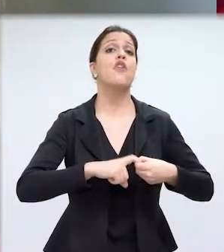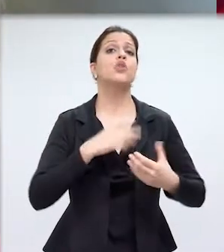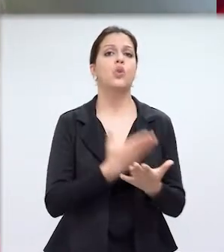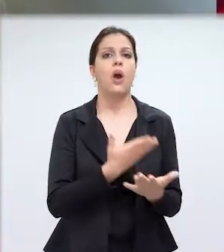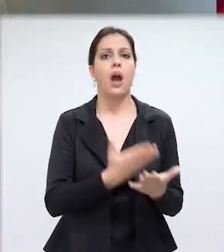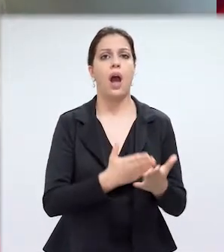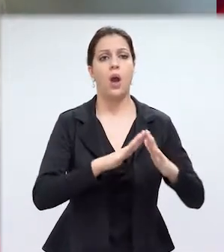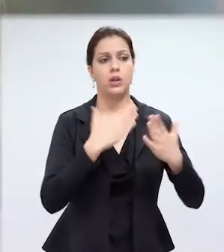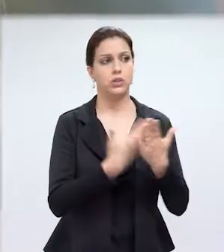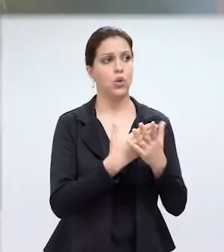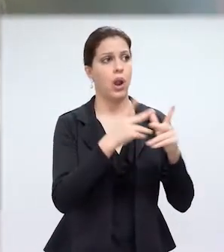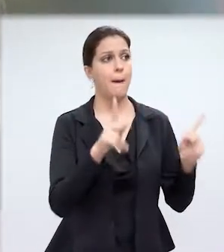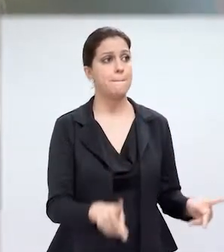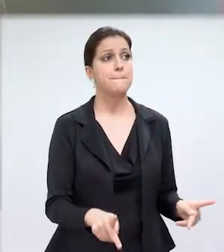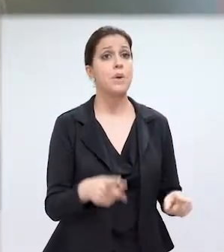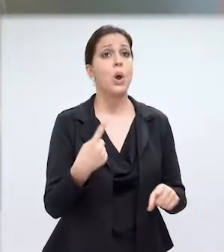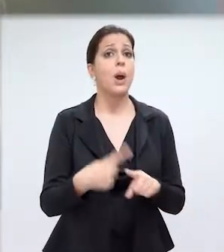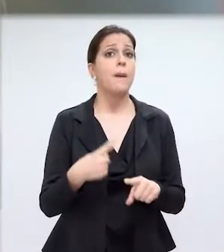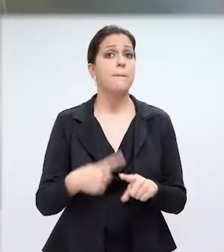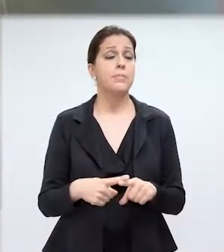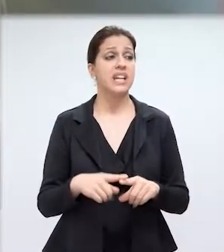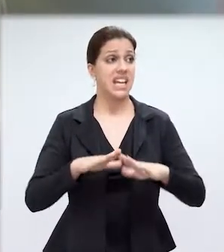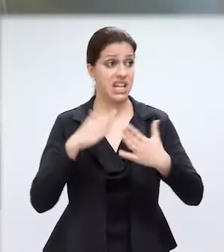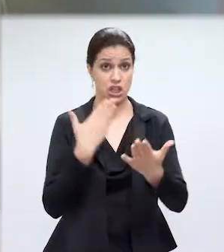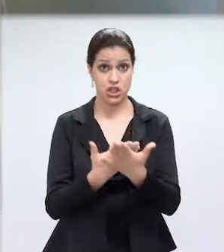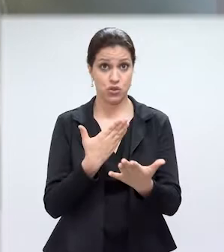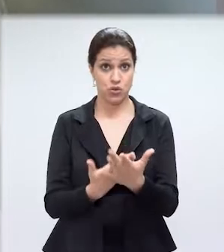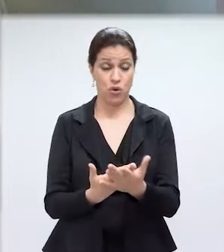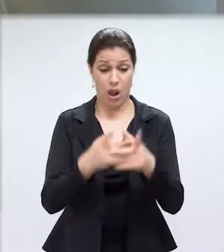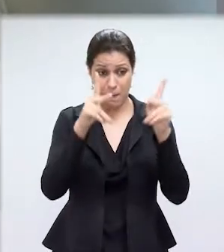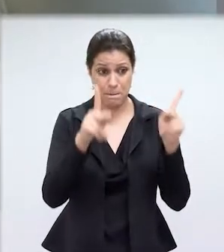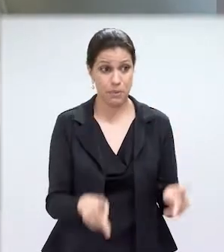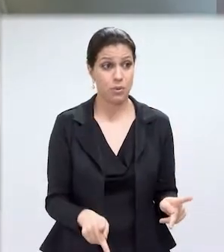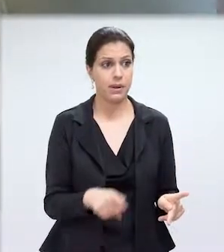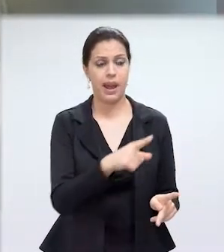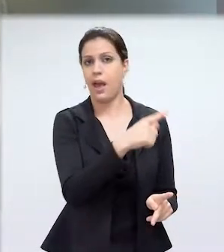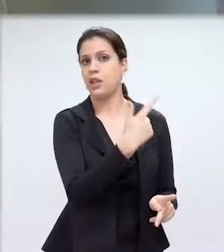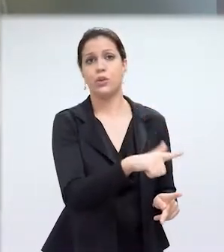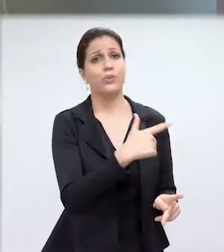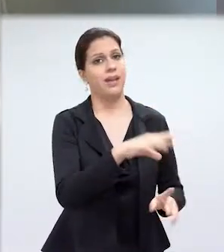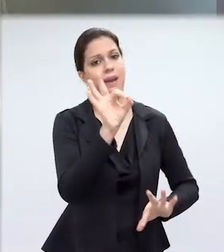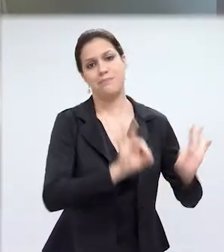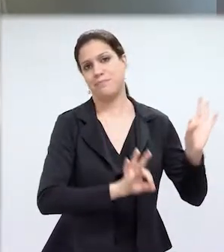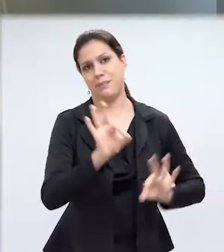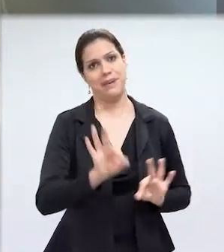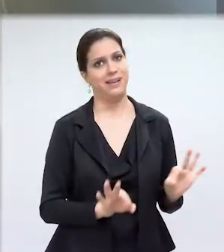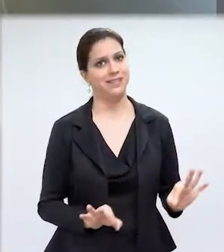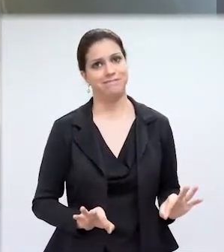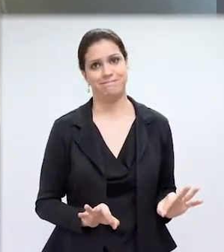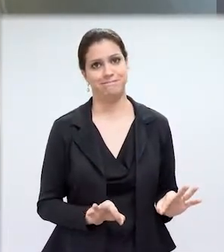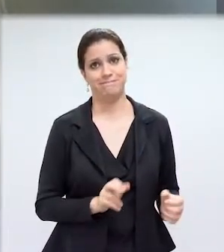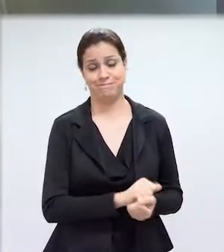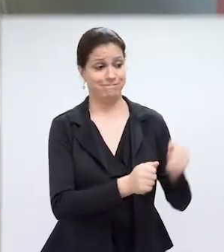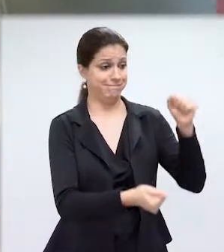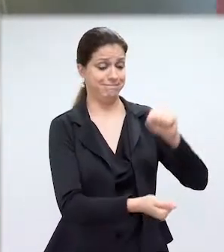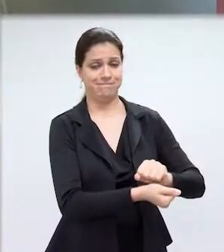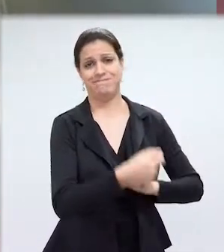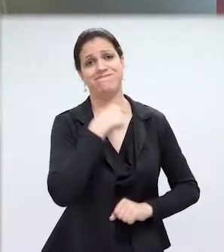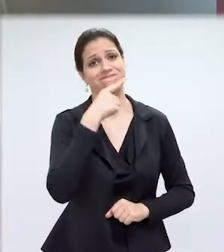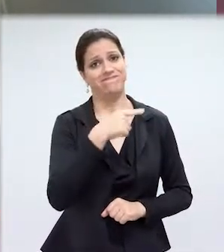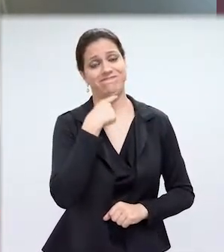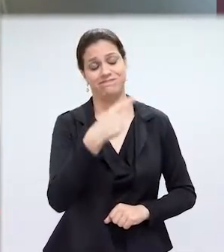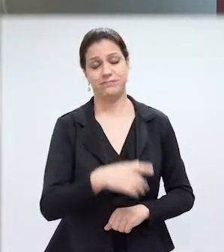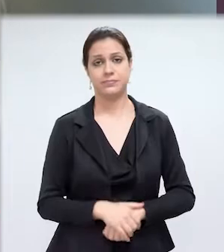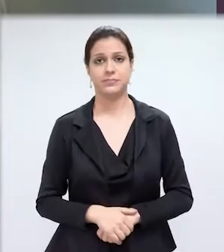Por que não voltaram as aulas no ensino público ainda? Porque as escolas públicas não estão preparadas